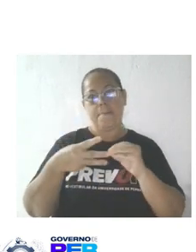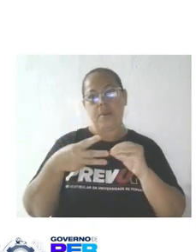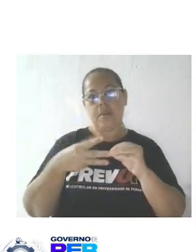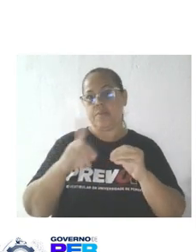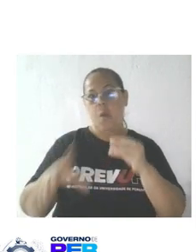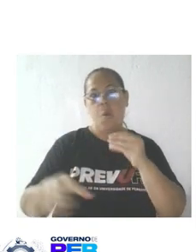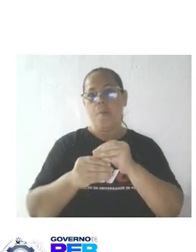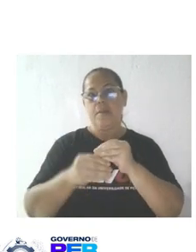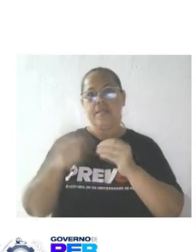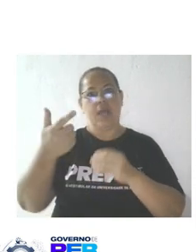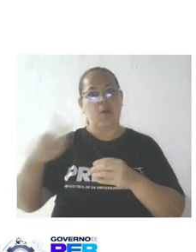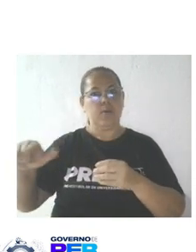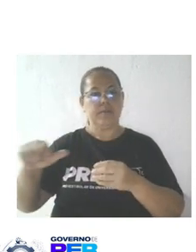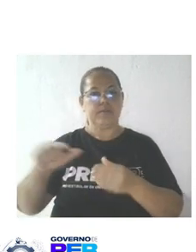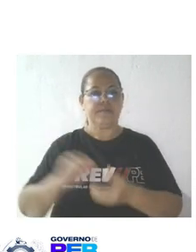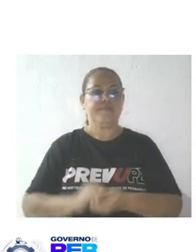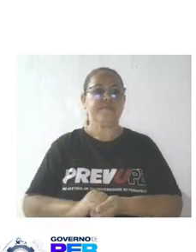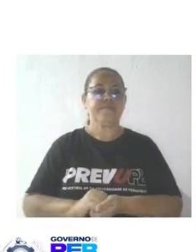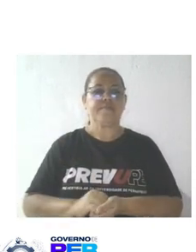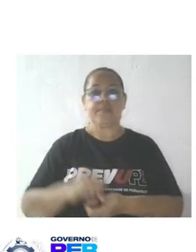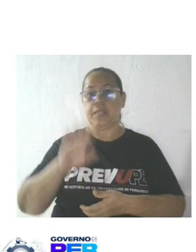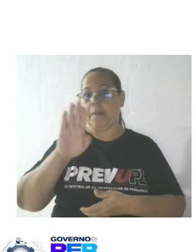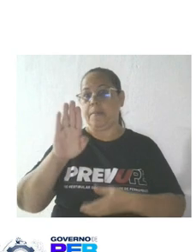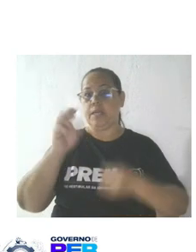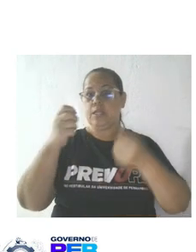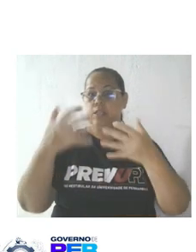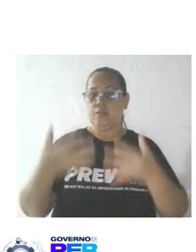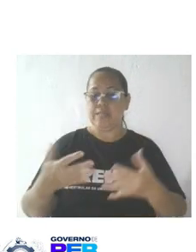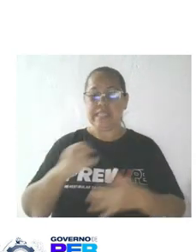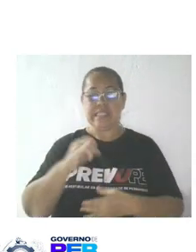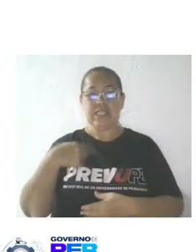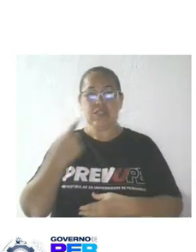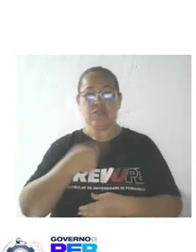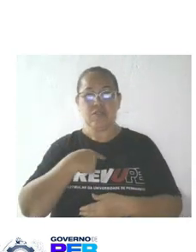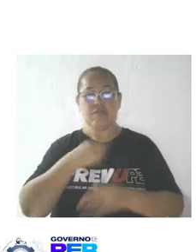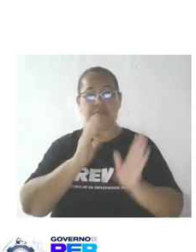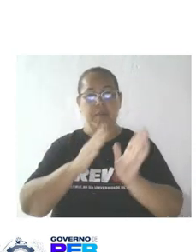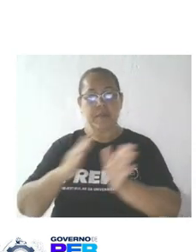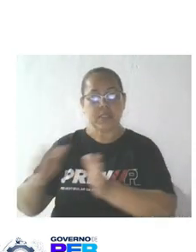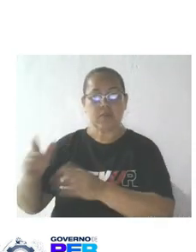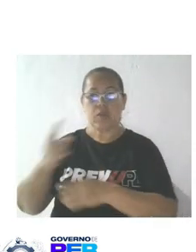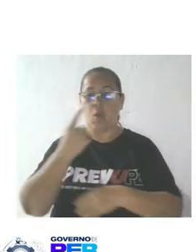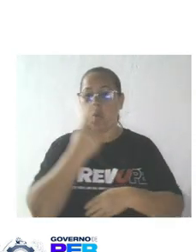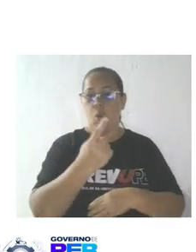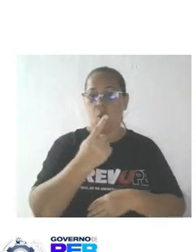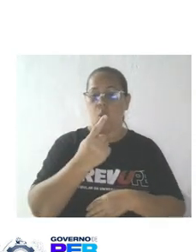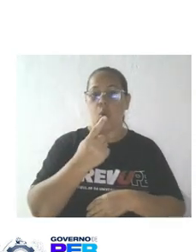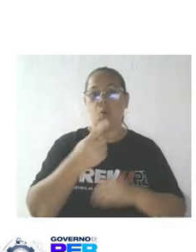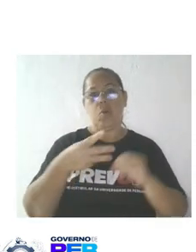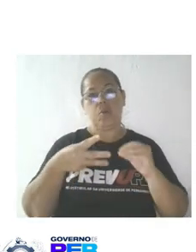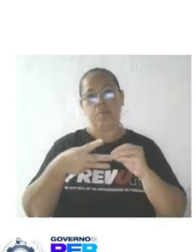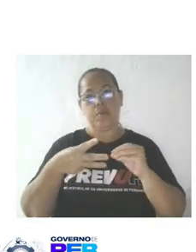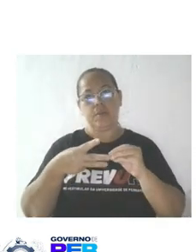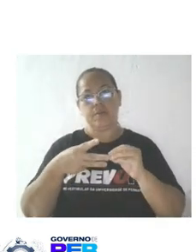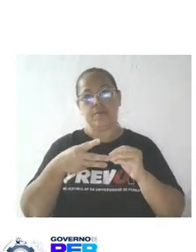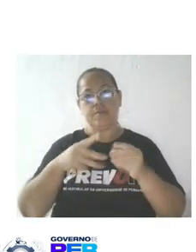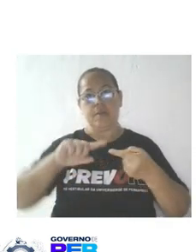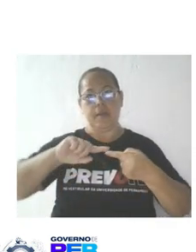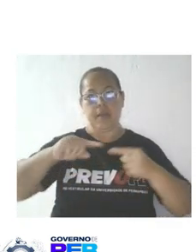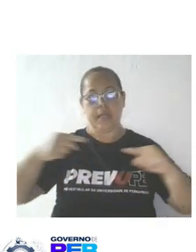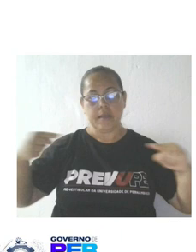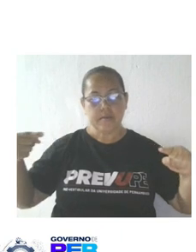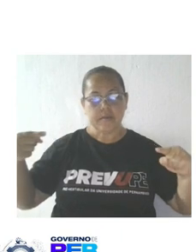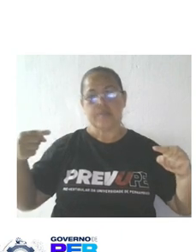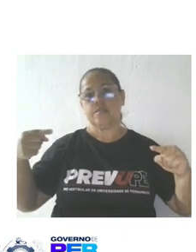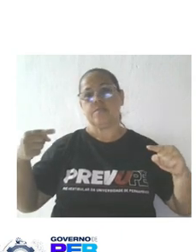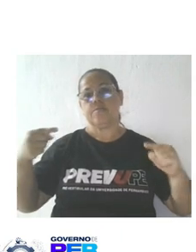complementa a outra. Letra B diz, se considerarmos a sequência 1 como um molde, o RNA mensageiro formado